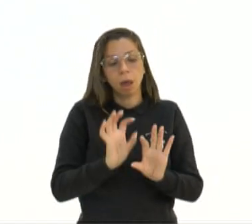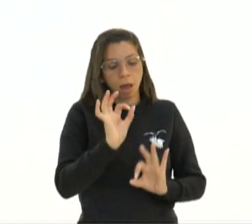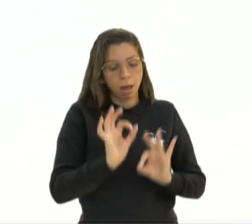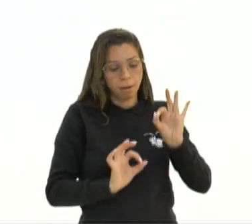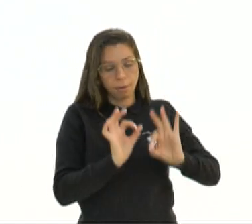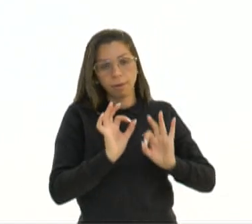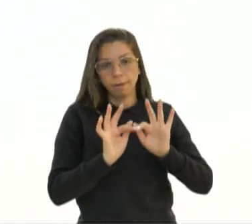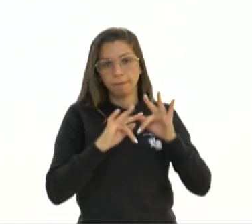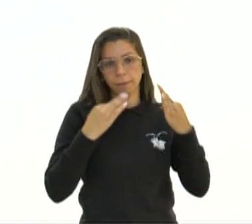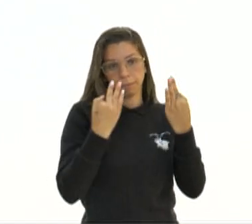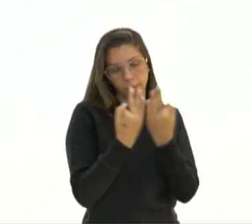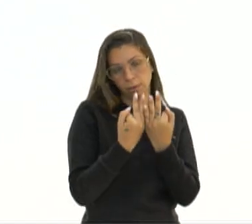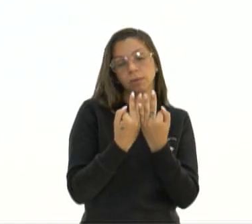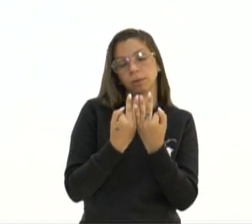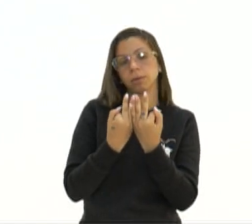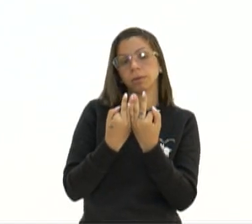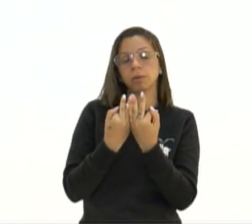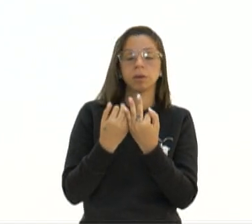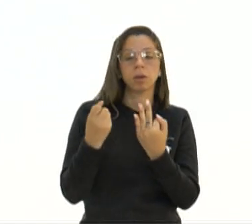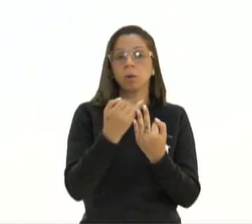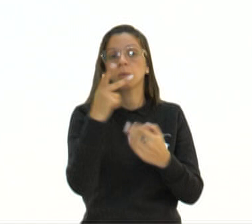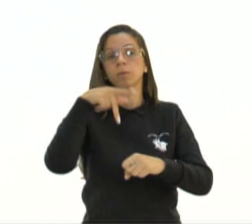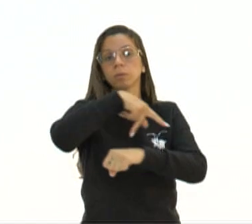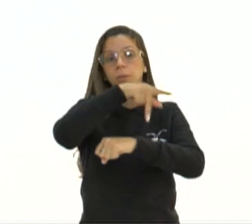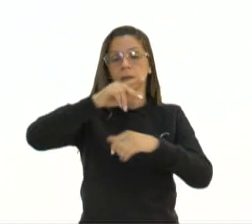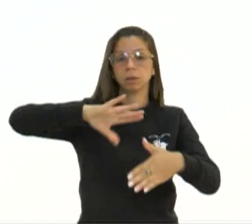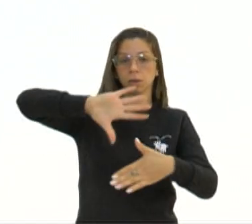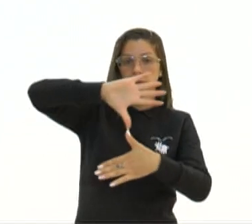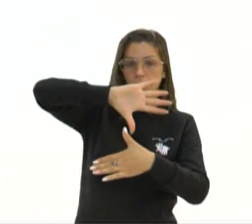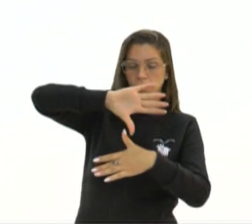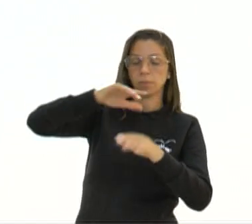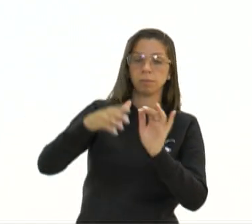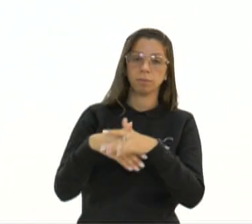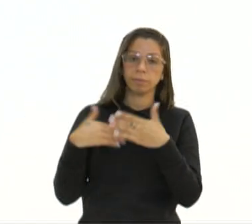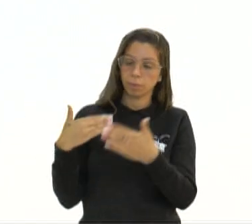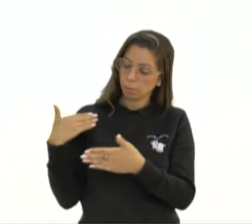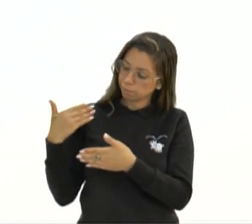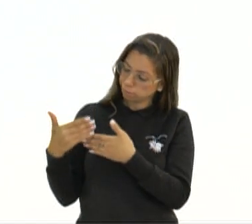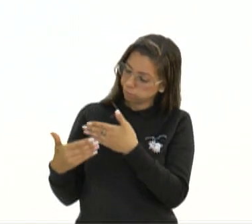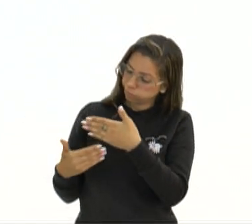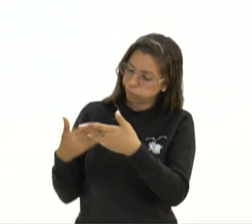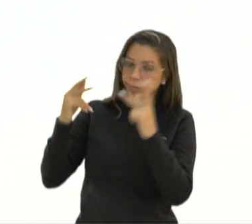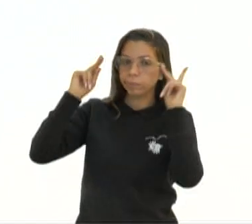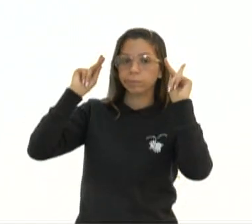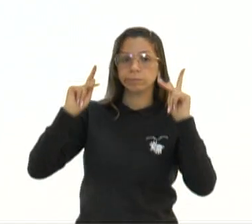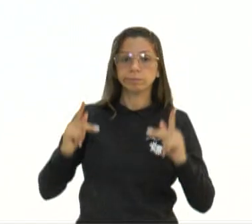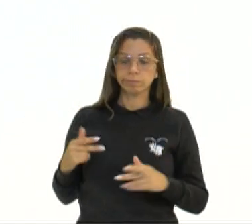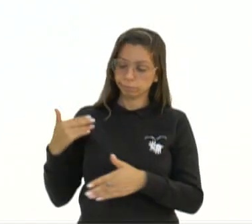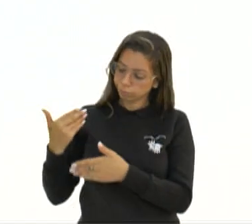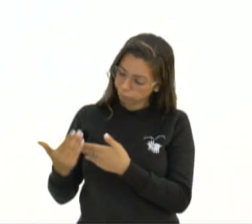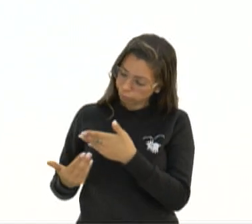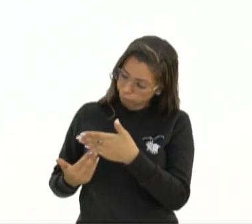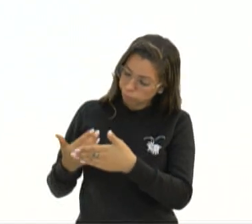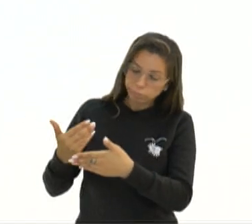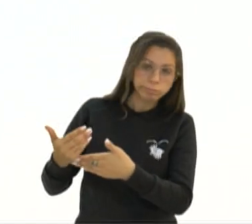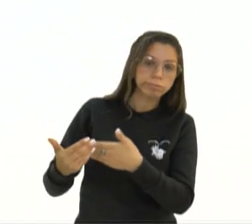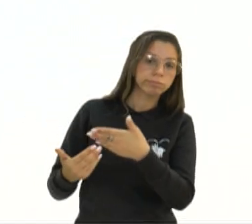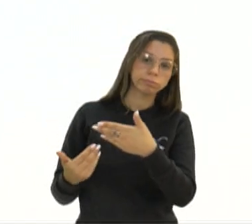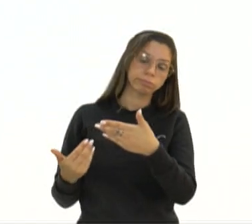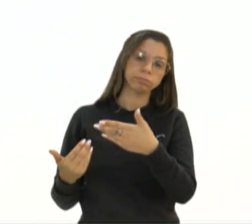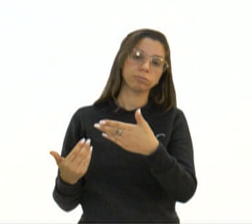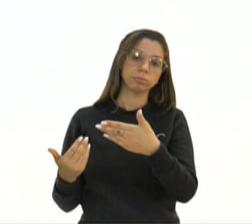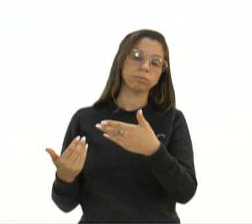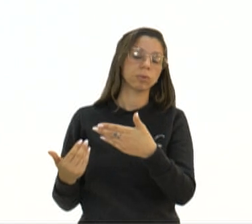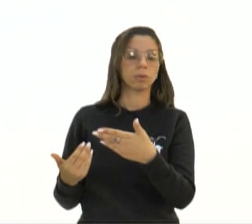alguns países da América. Quanto mais o desenvolvimento humano vai acontecendo, né, não